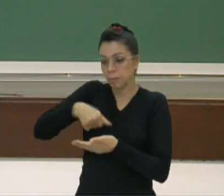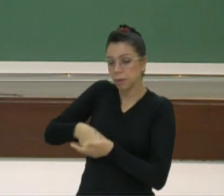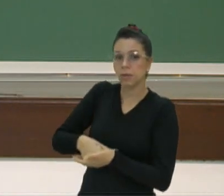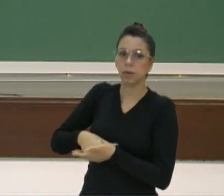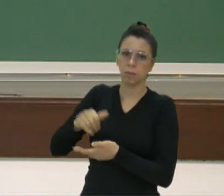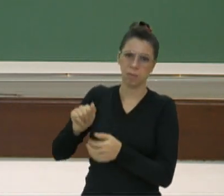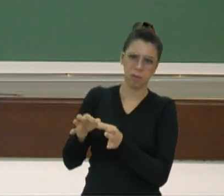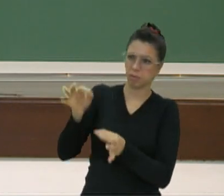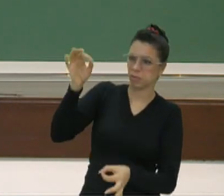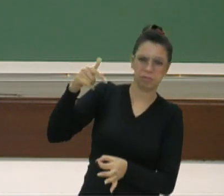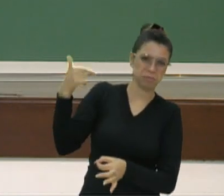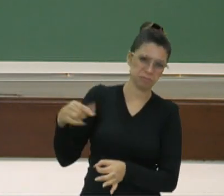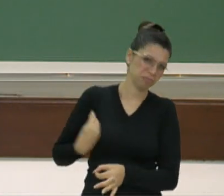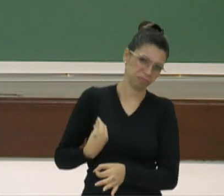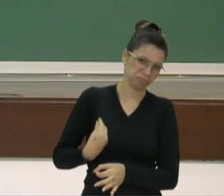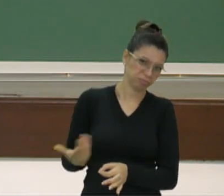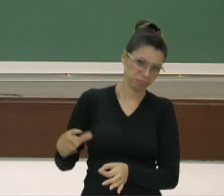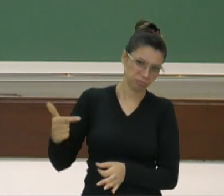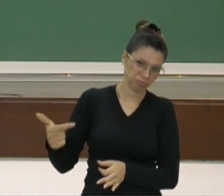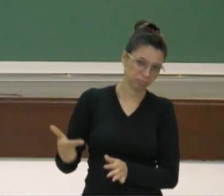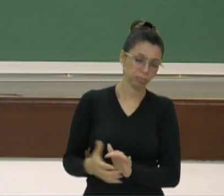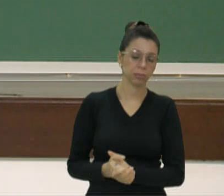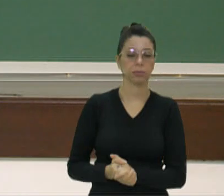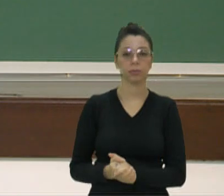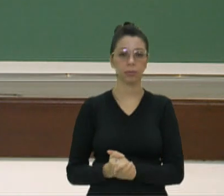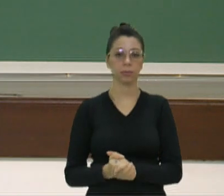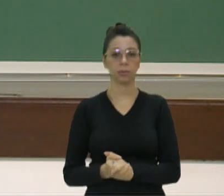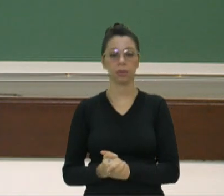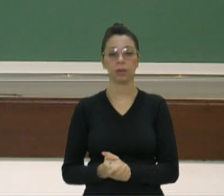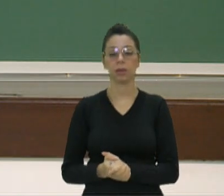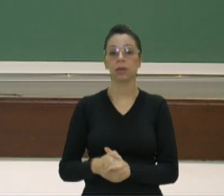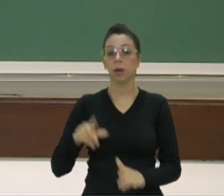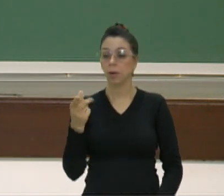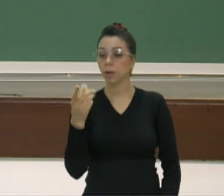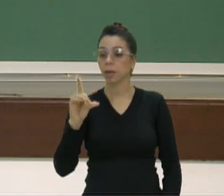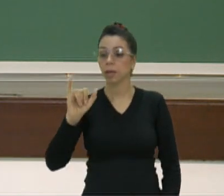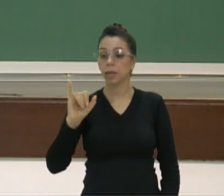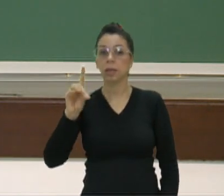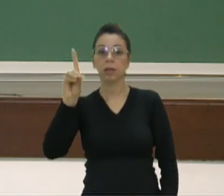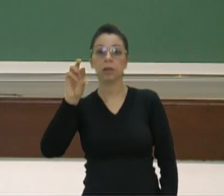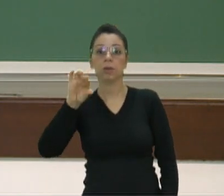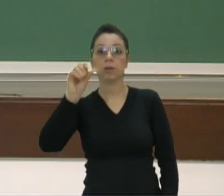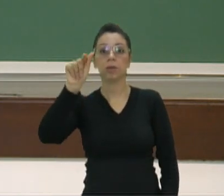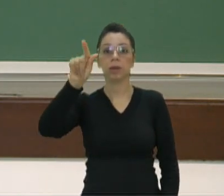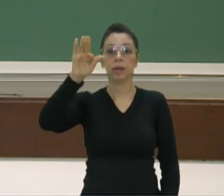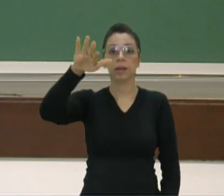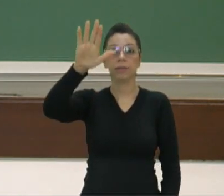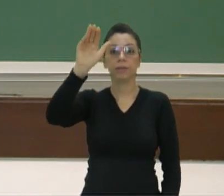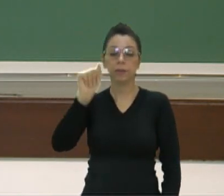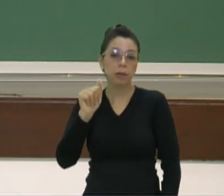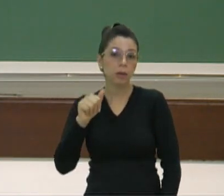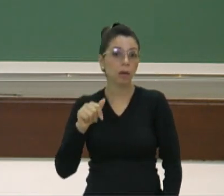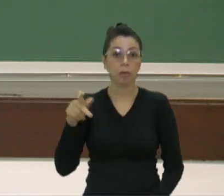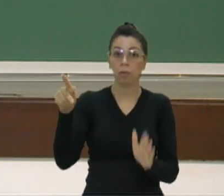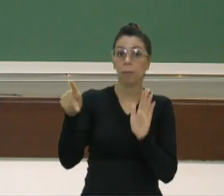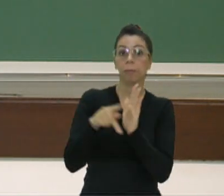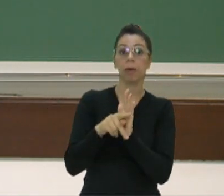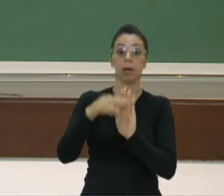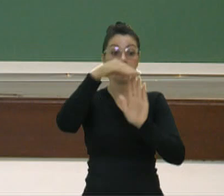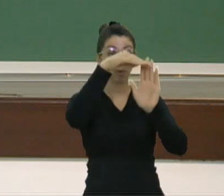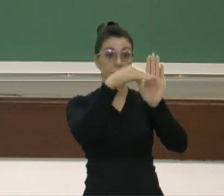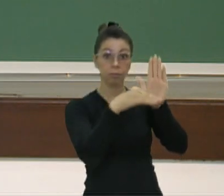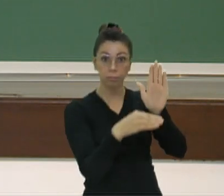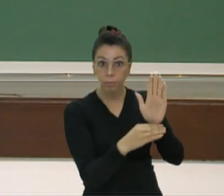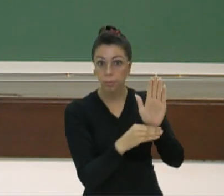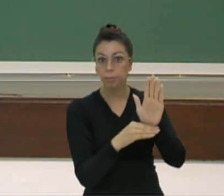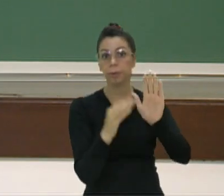existe. Hidrografia. Vimos a importância da hidrografia, é um escultor, mas ele não determina o clima, então ele pode ser um